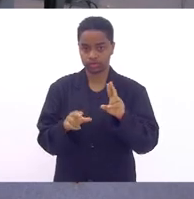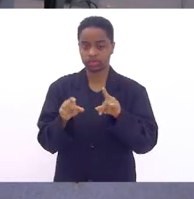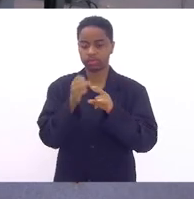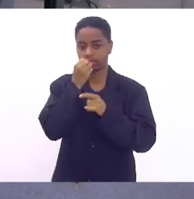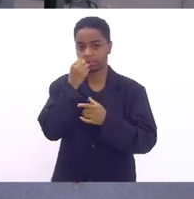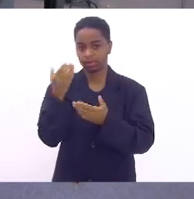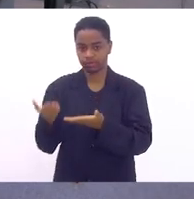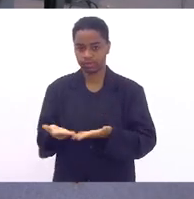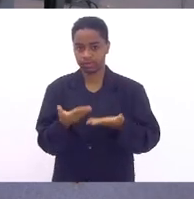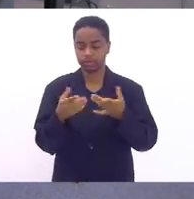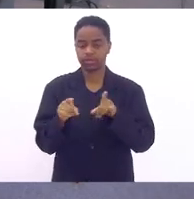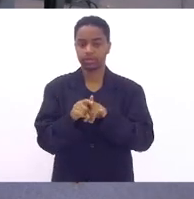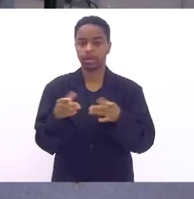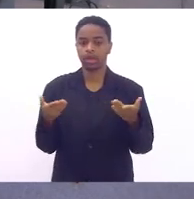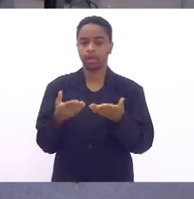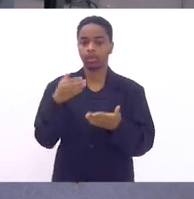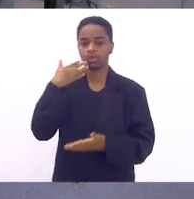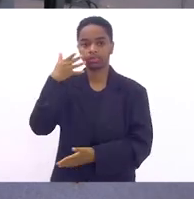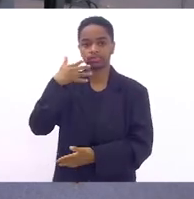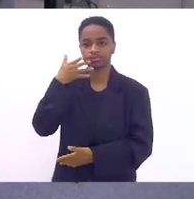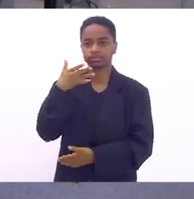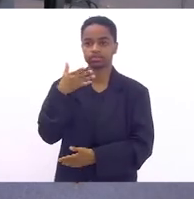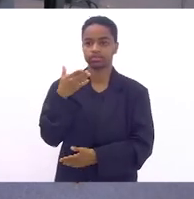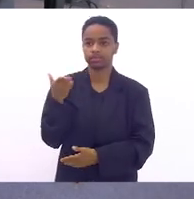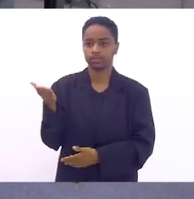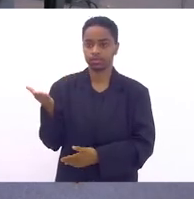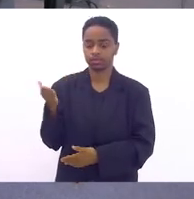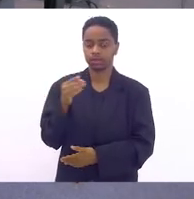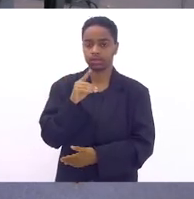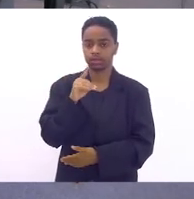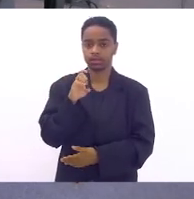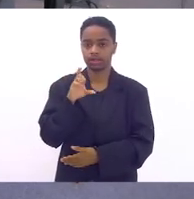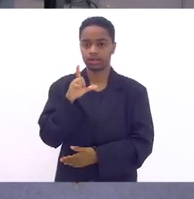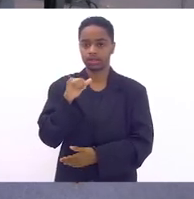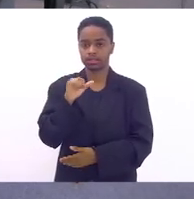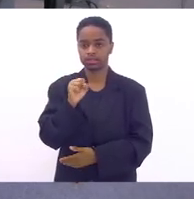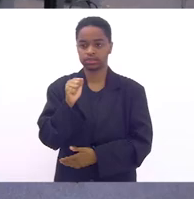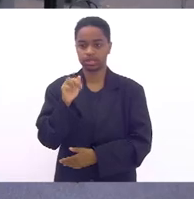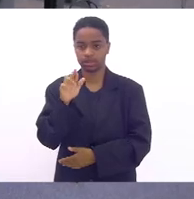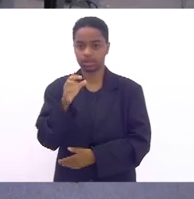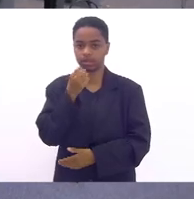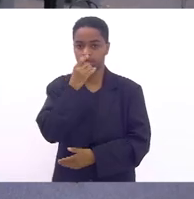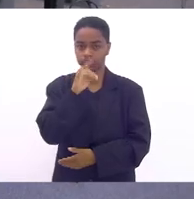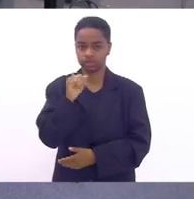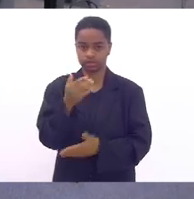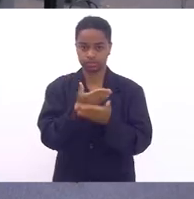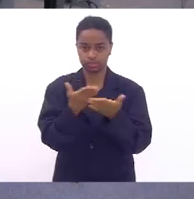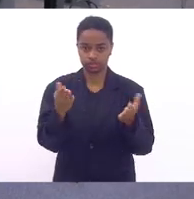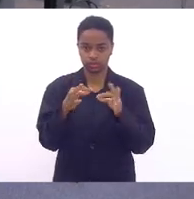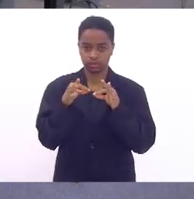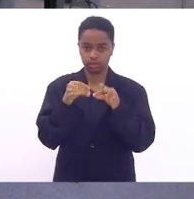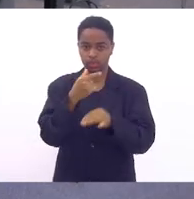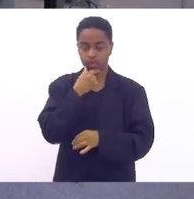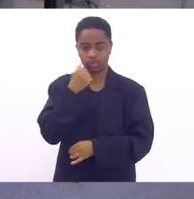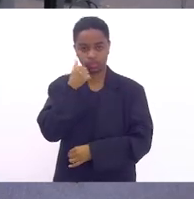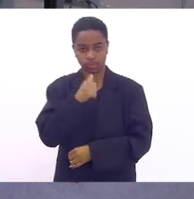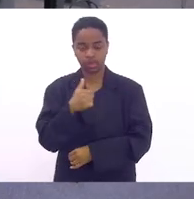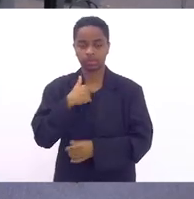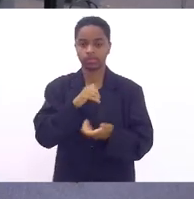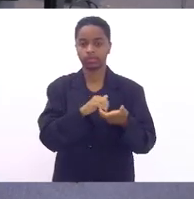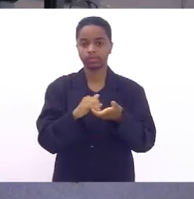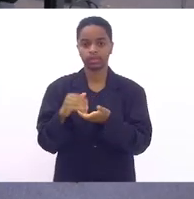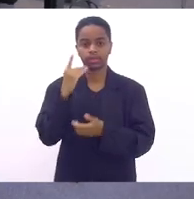agora com a palavra nosso Dr Denis arvana bom bom dia a todos e todas quero saudar a deputada Célia